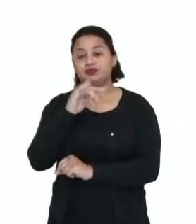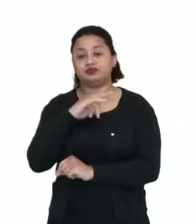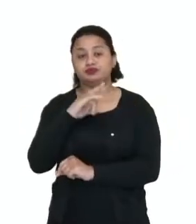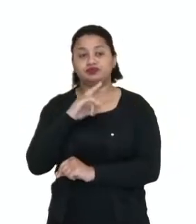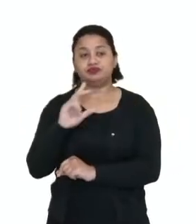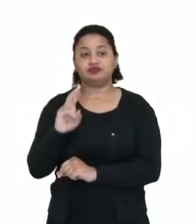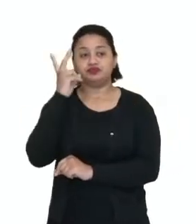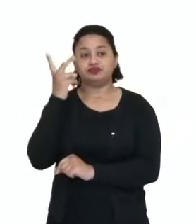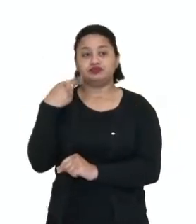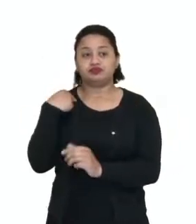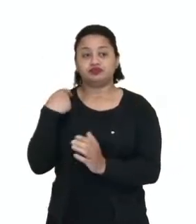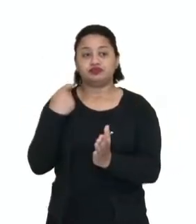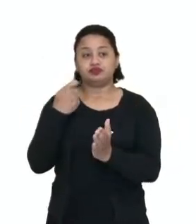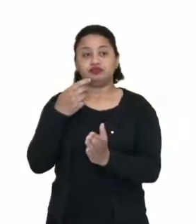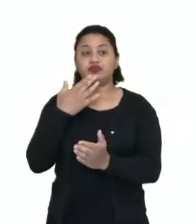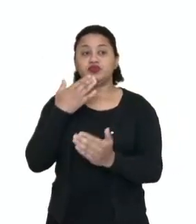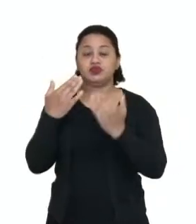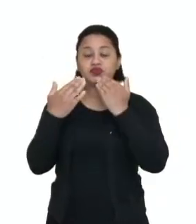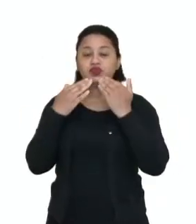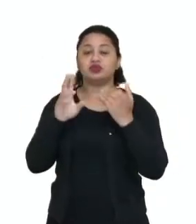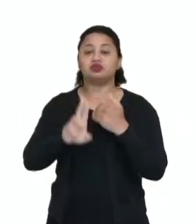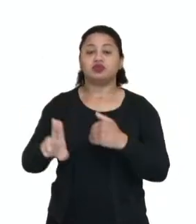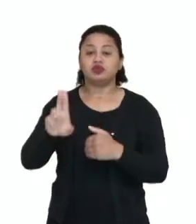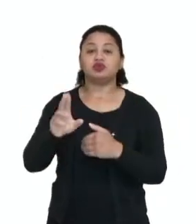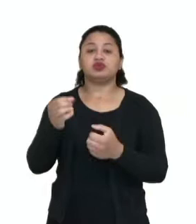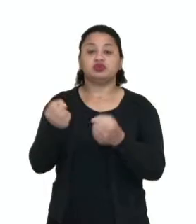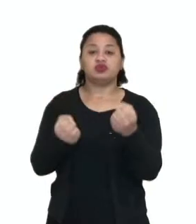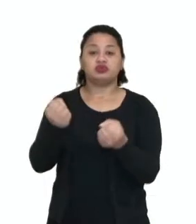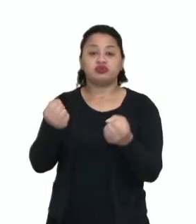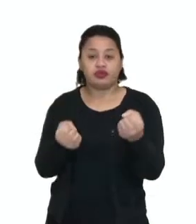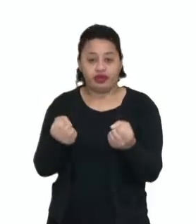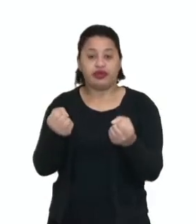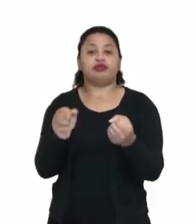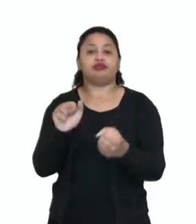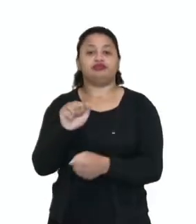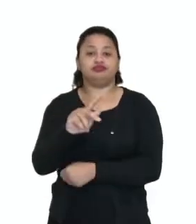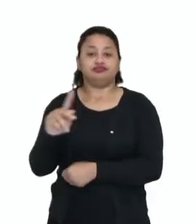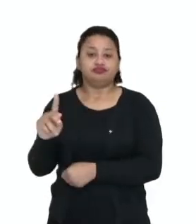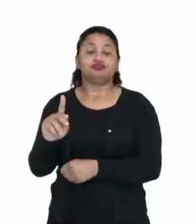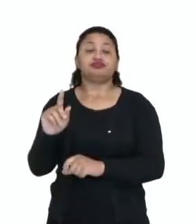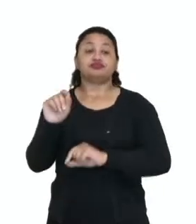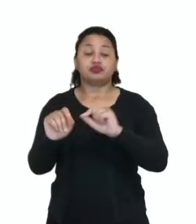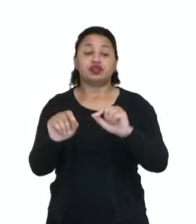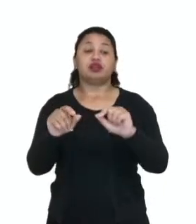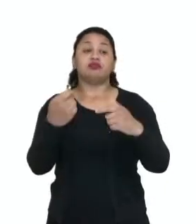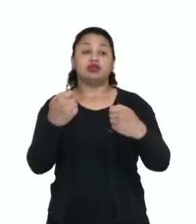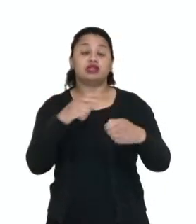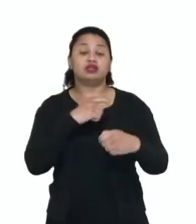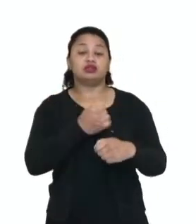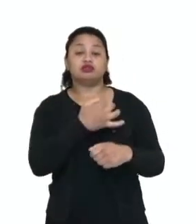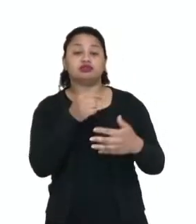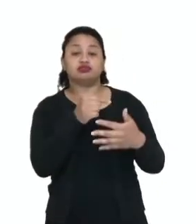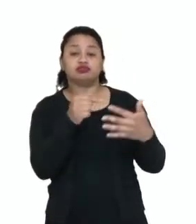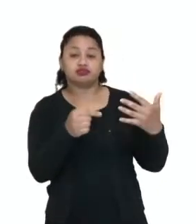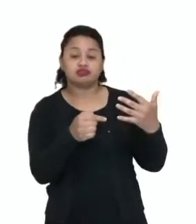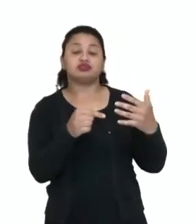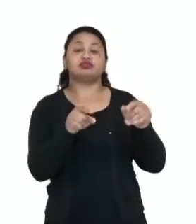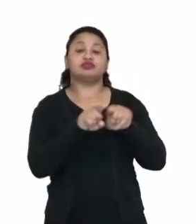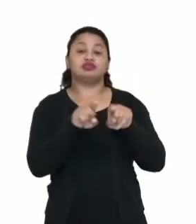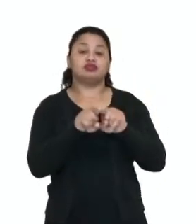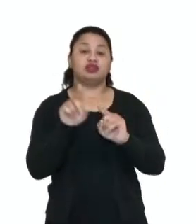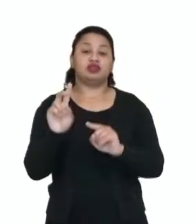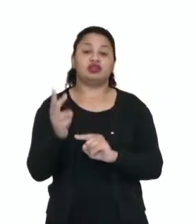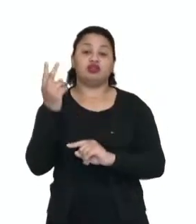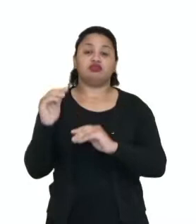ser cobrado pelo uso do carro de um aplicativo depende de alguns fatores, além de conter um valor